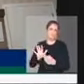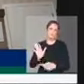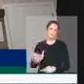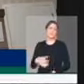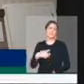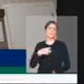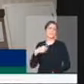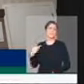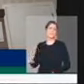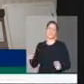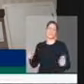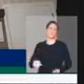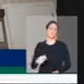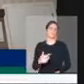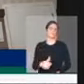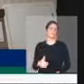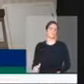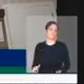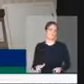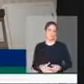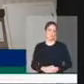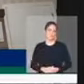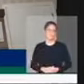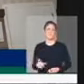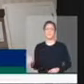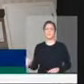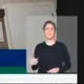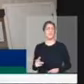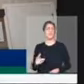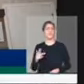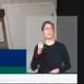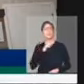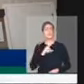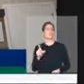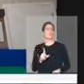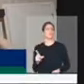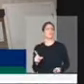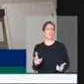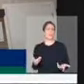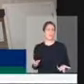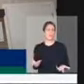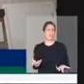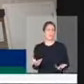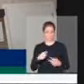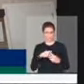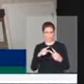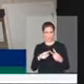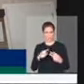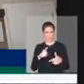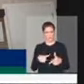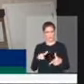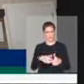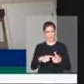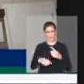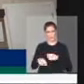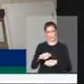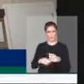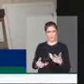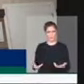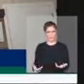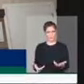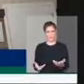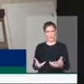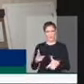não tem capacidade política e muito menos e enfrentaram uma dupla crise o sanitário ea